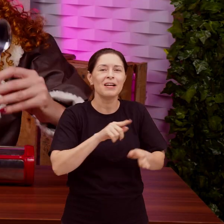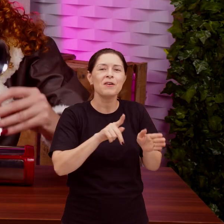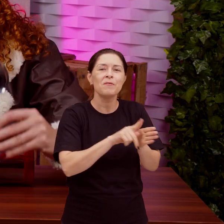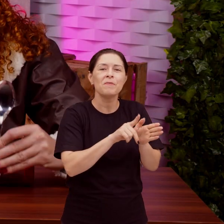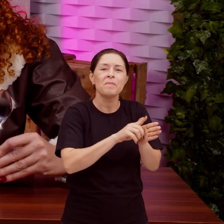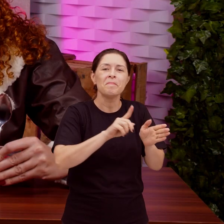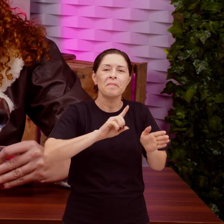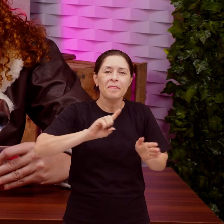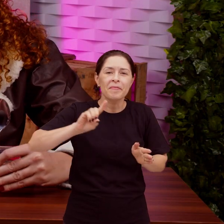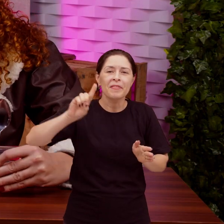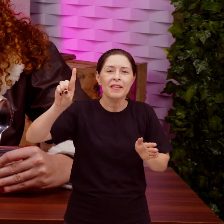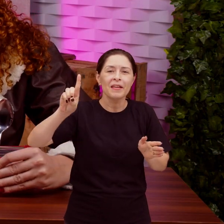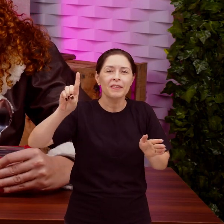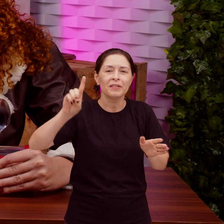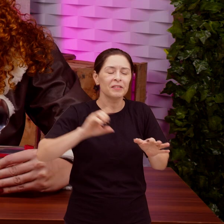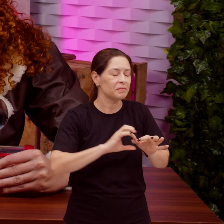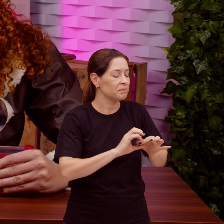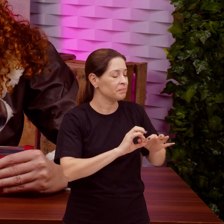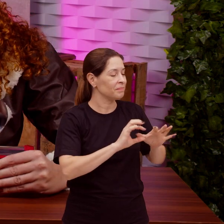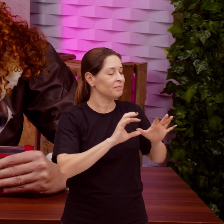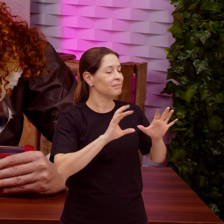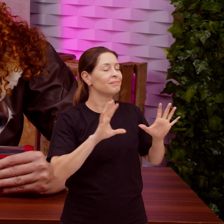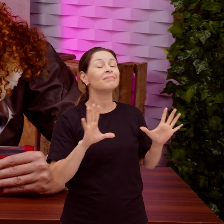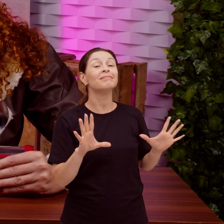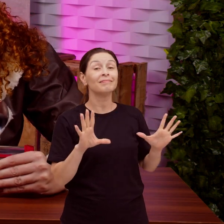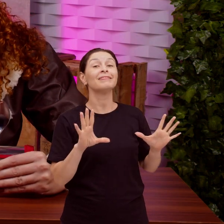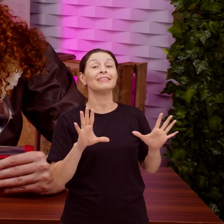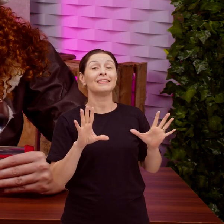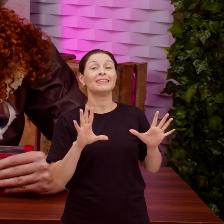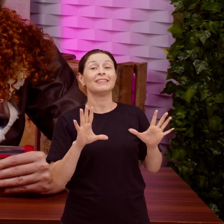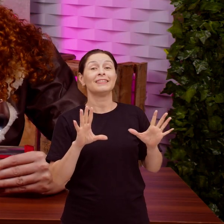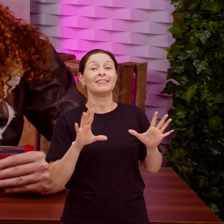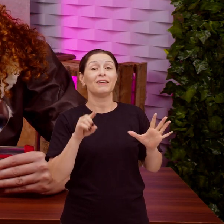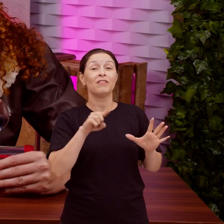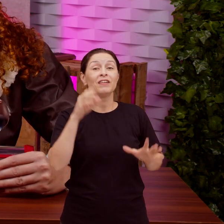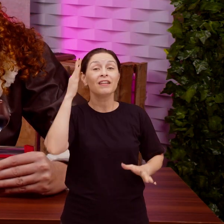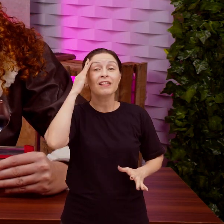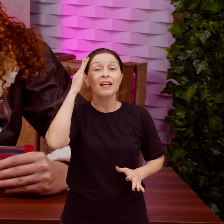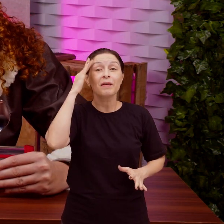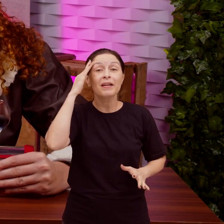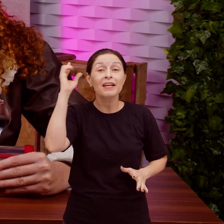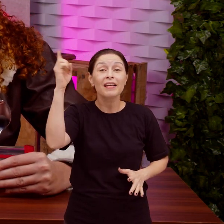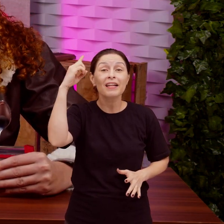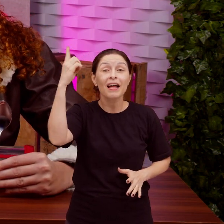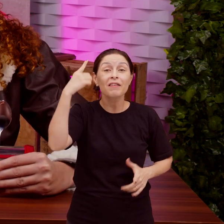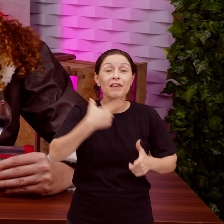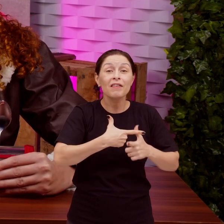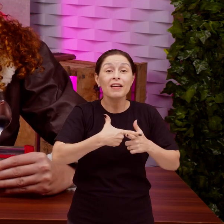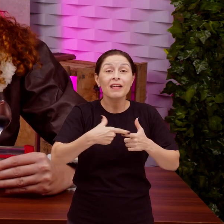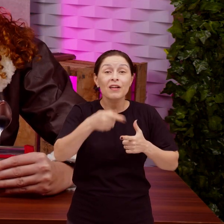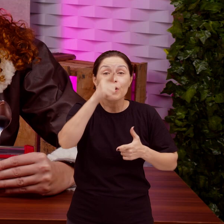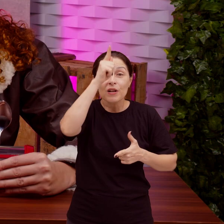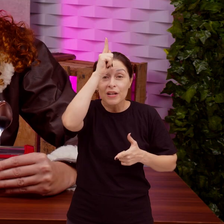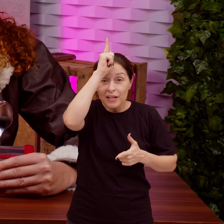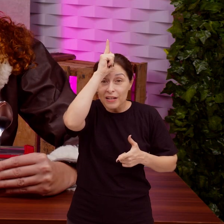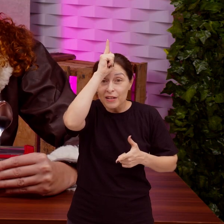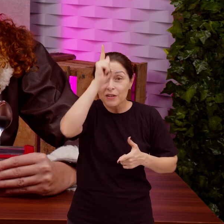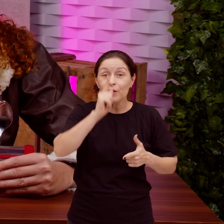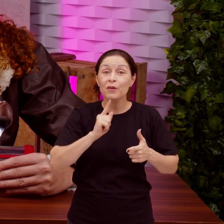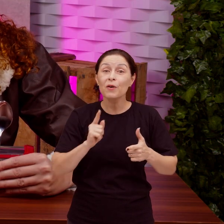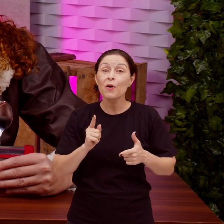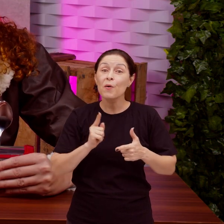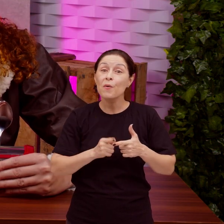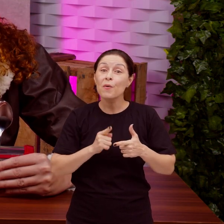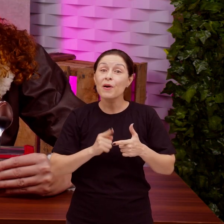Deus em paz. Você sabia que Davi venceu Golias porque ele estava dependendo